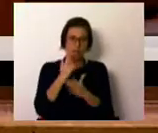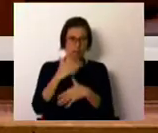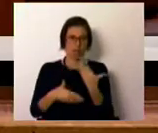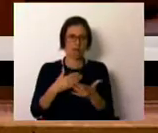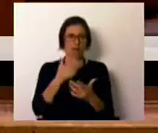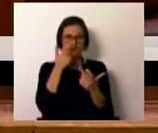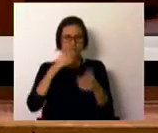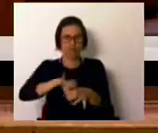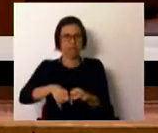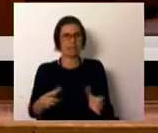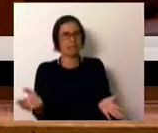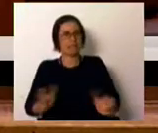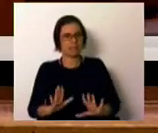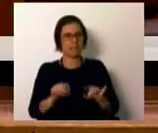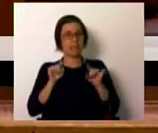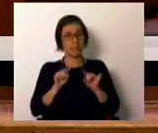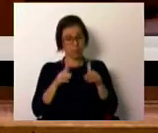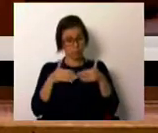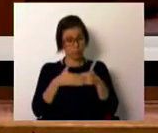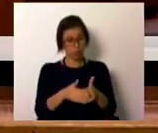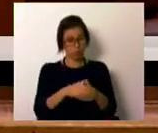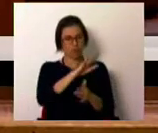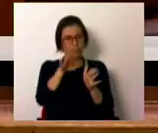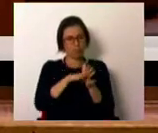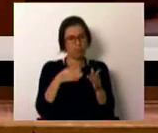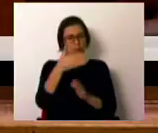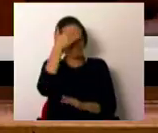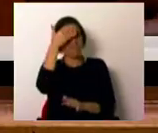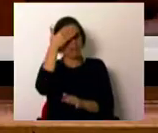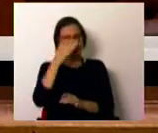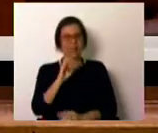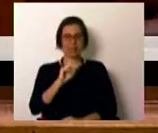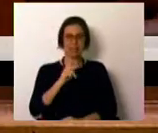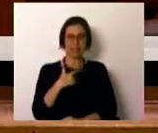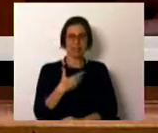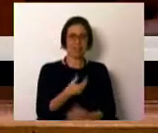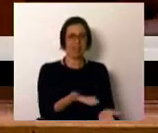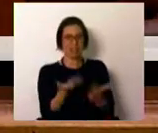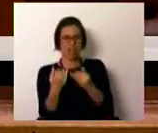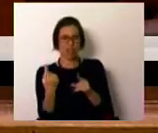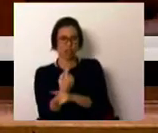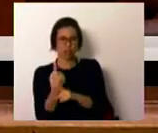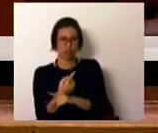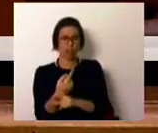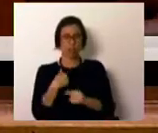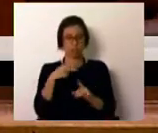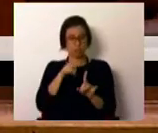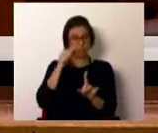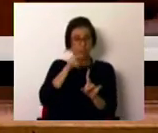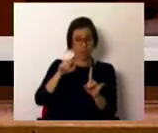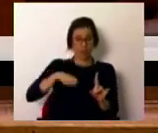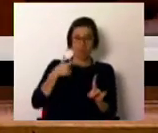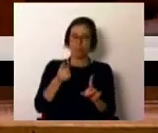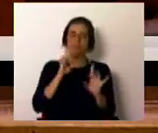não fragilizar. Este processo de dragagens previstas para o Sado deve, pois, na perspectiva dos verdes,